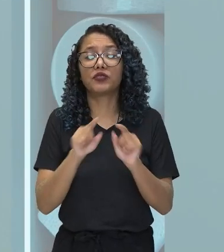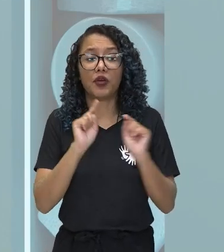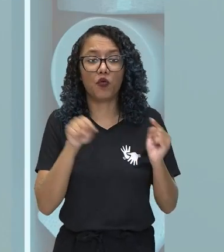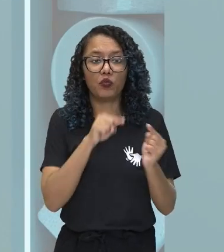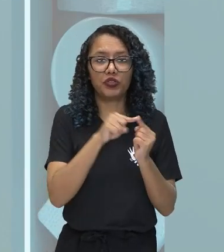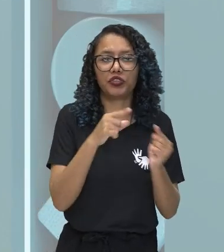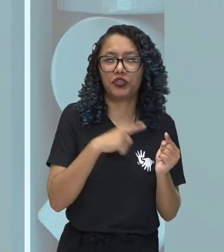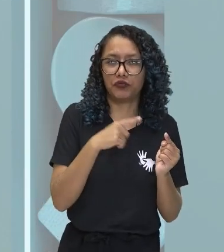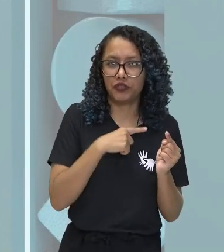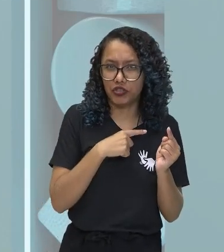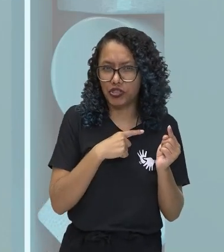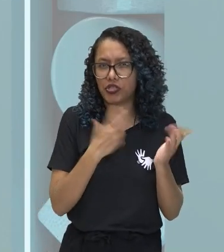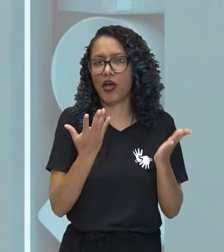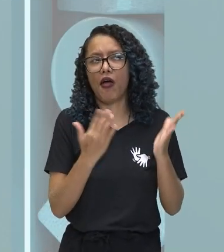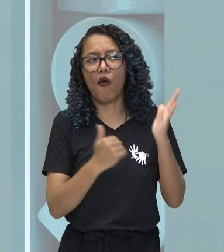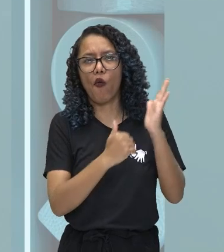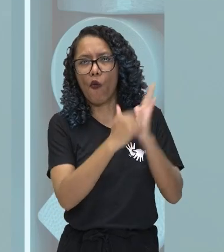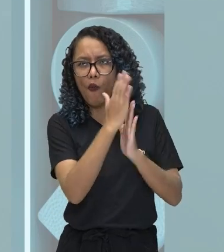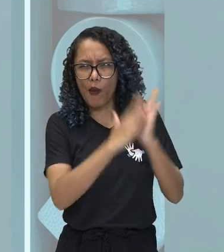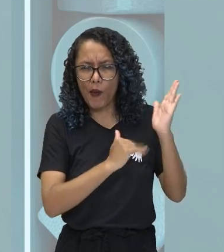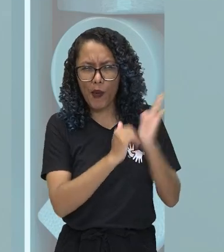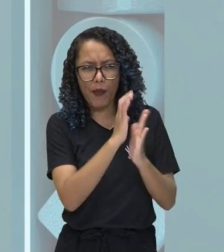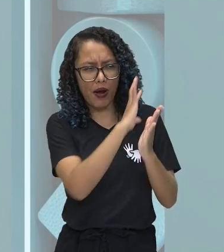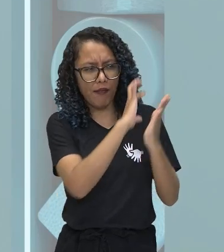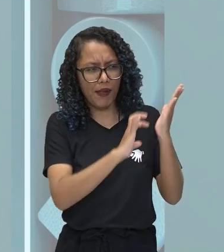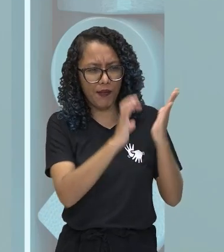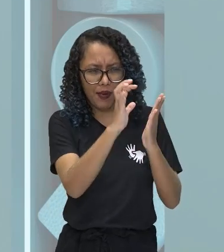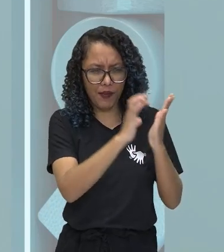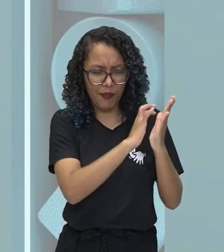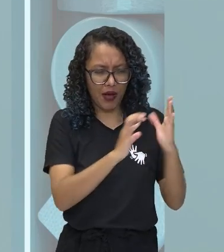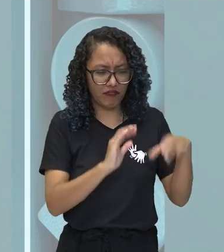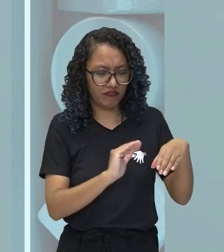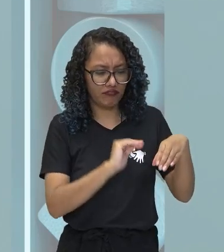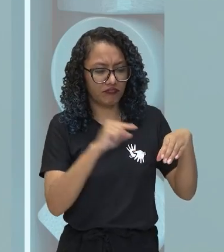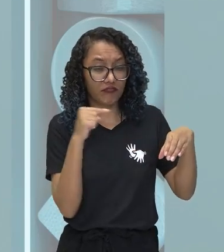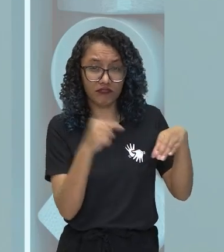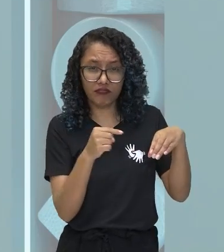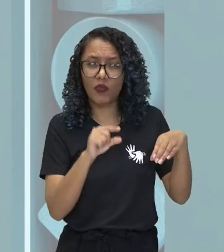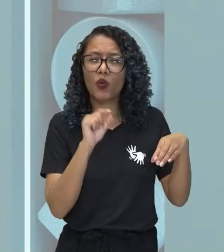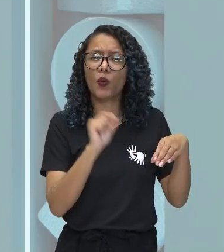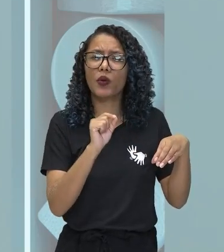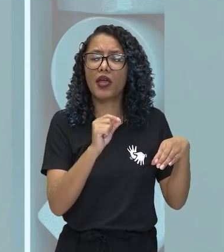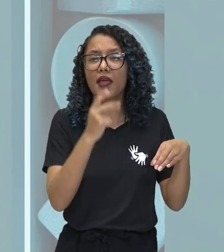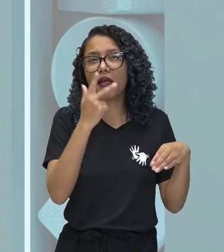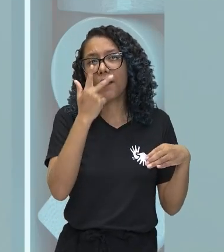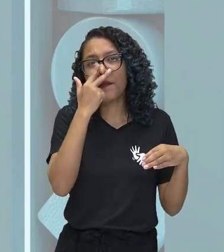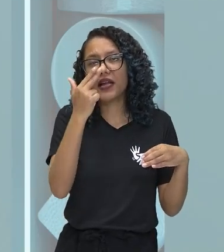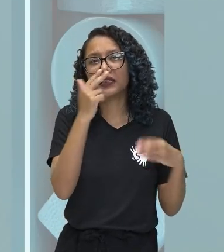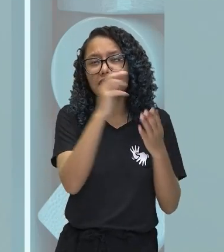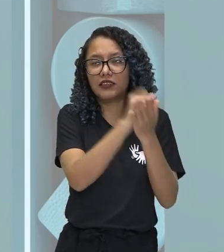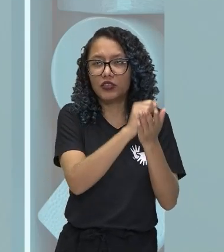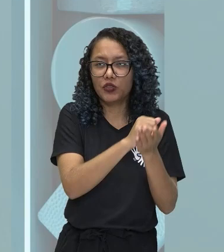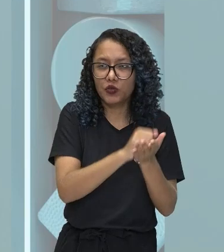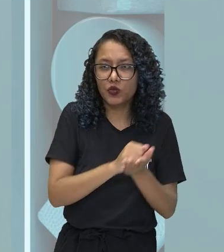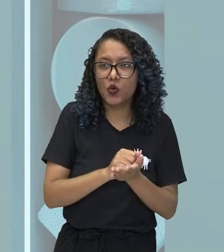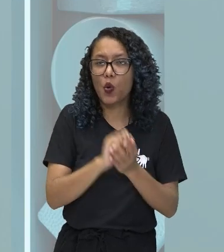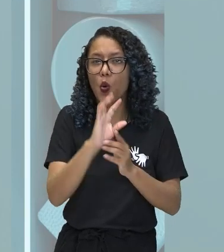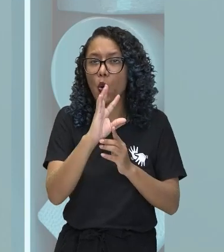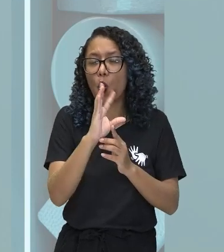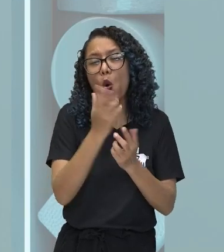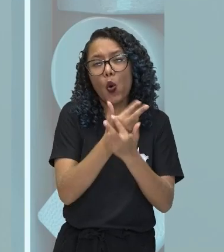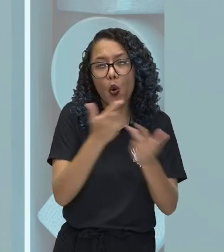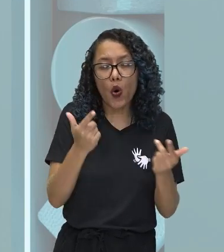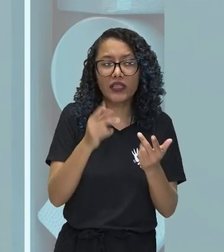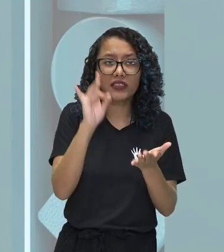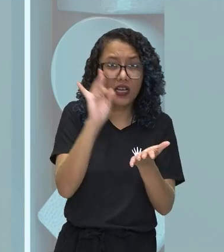aquelas pinturas que a gente tem ali na parede das cavernas, acredita-se que era também o registro de atividades que aconteciam, cenas de caça,